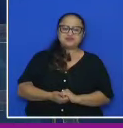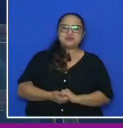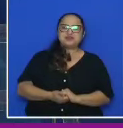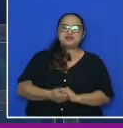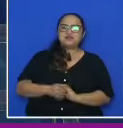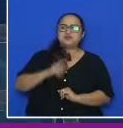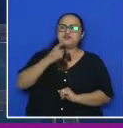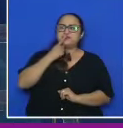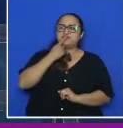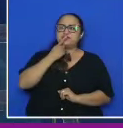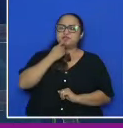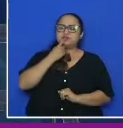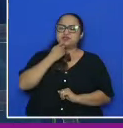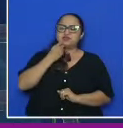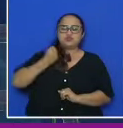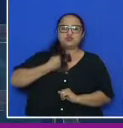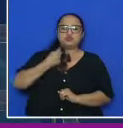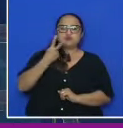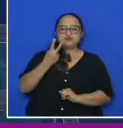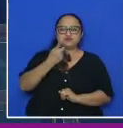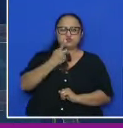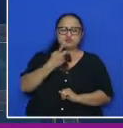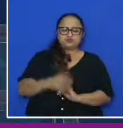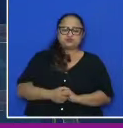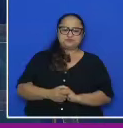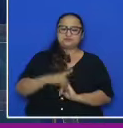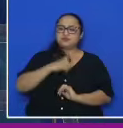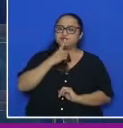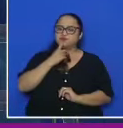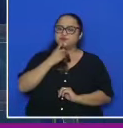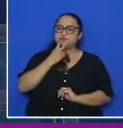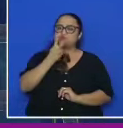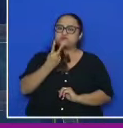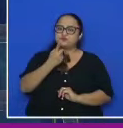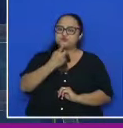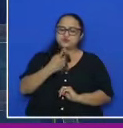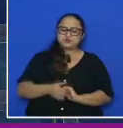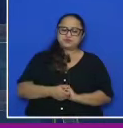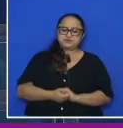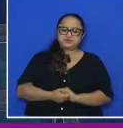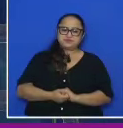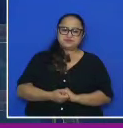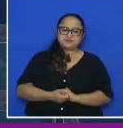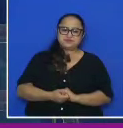Bola vermelha, número 21. Vermelha 21.